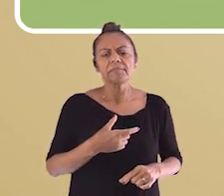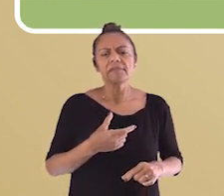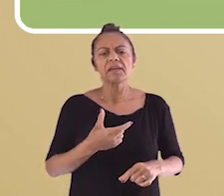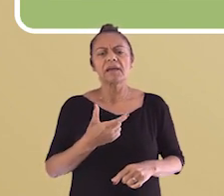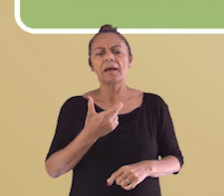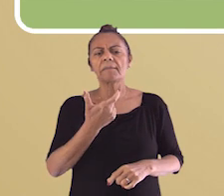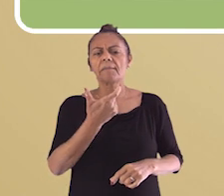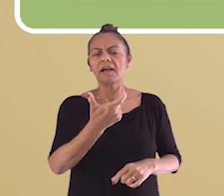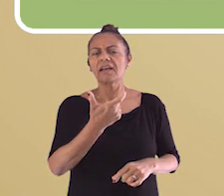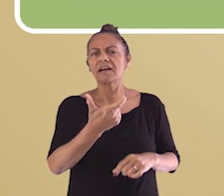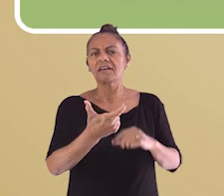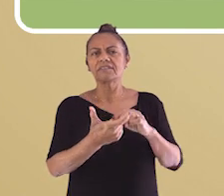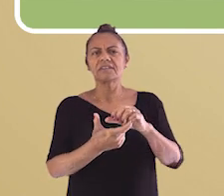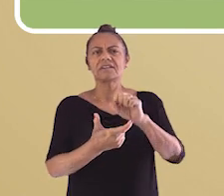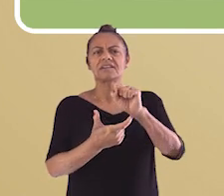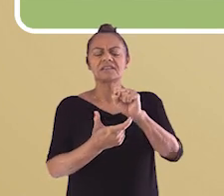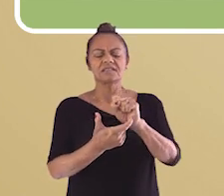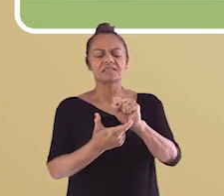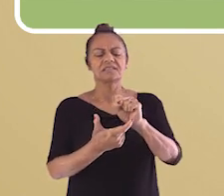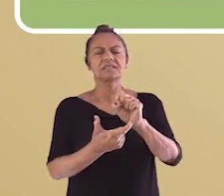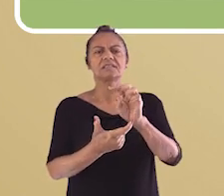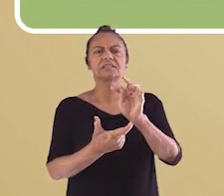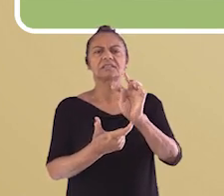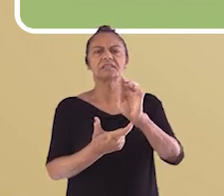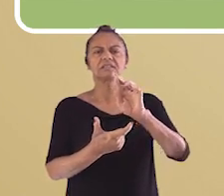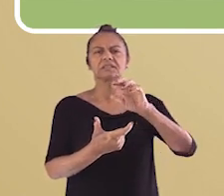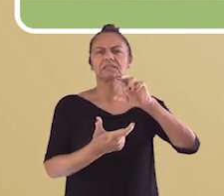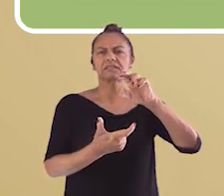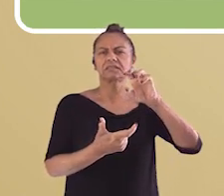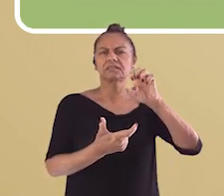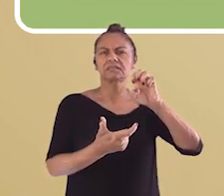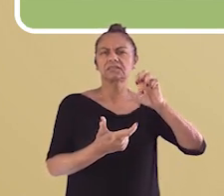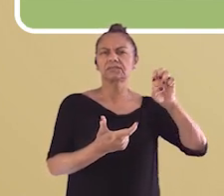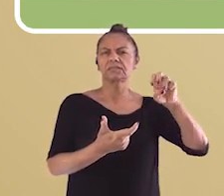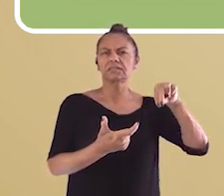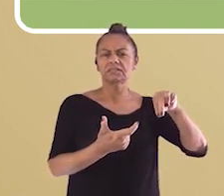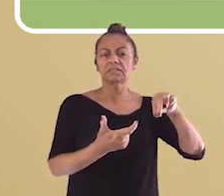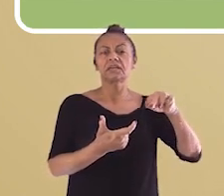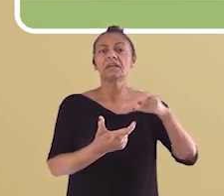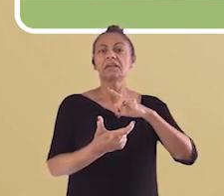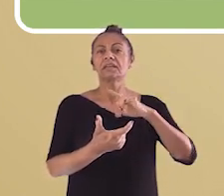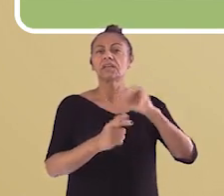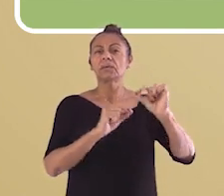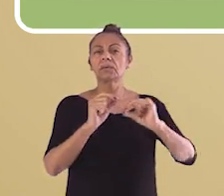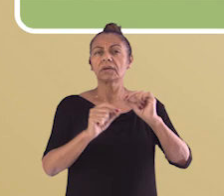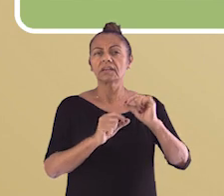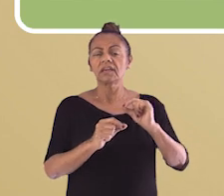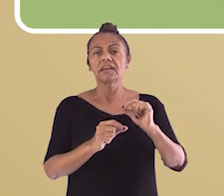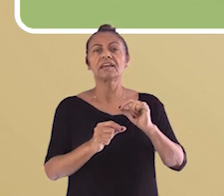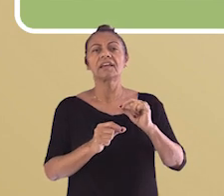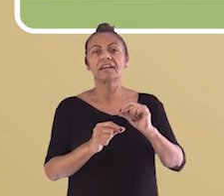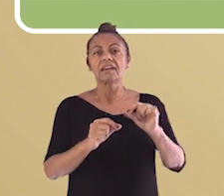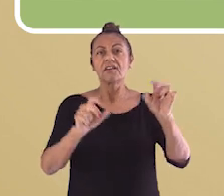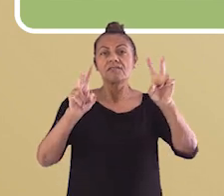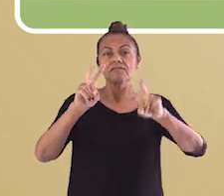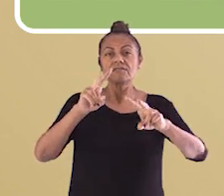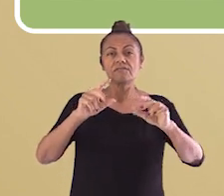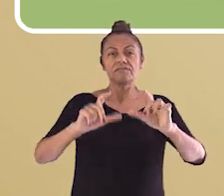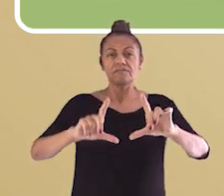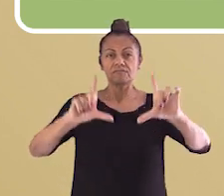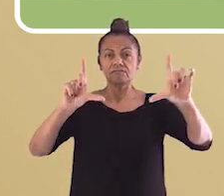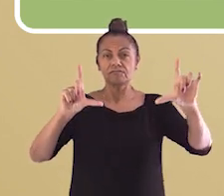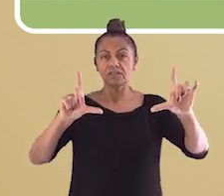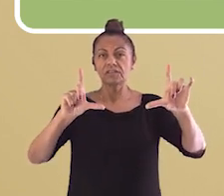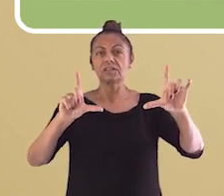stream se refere a uma tecnologia em que dados de áudio e vídeo são transmitidos